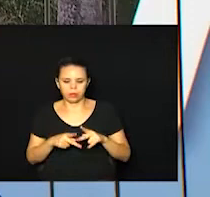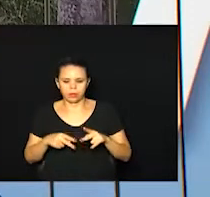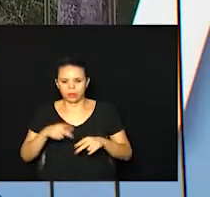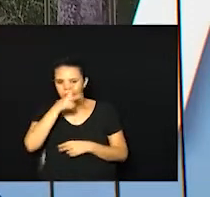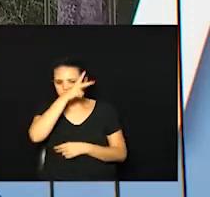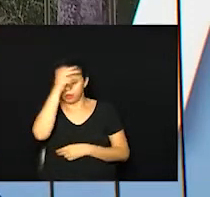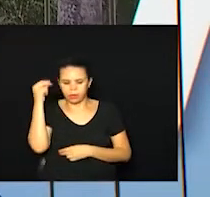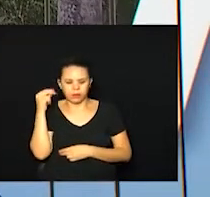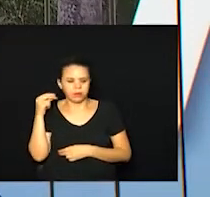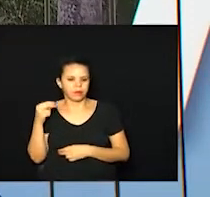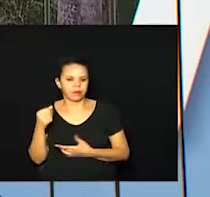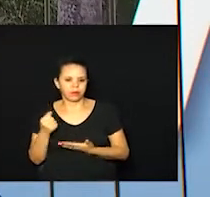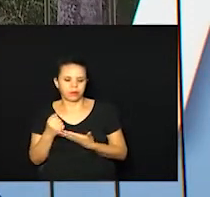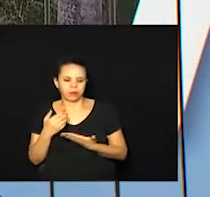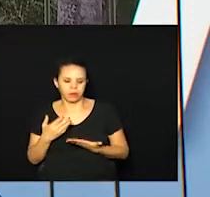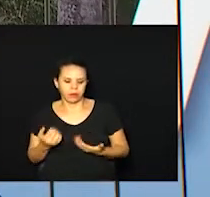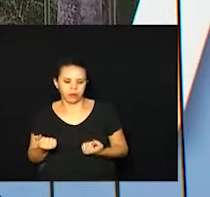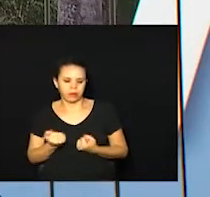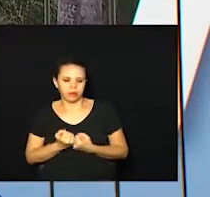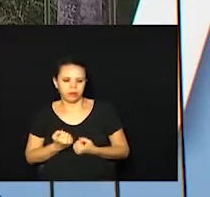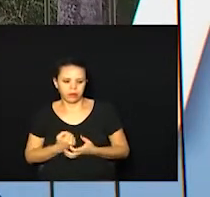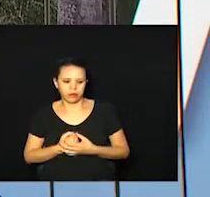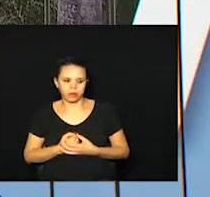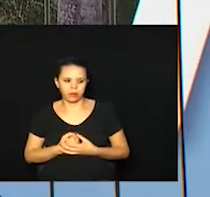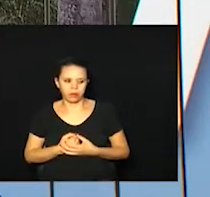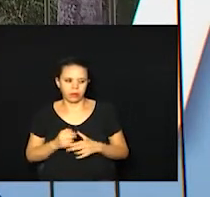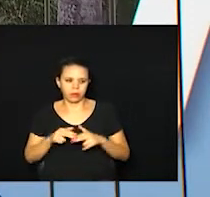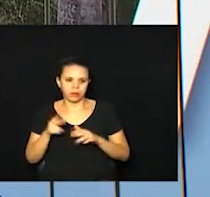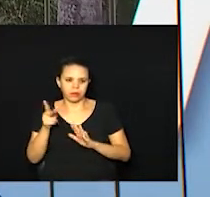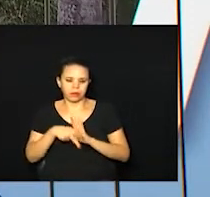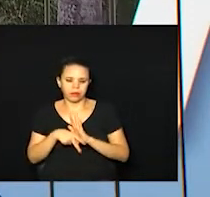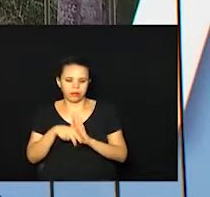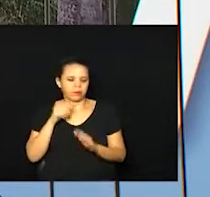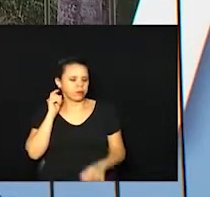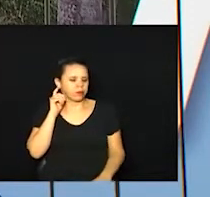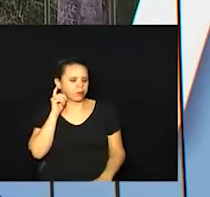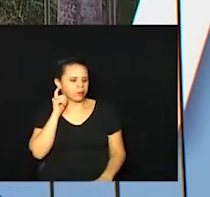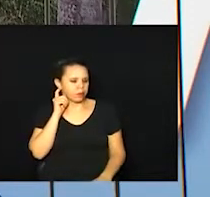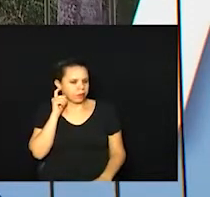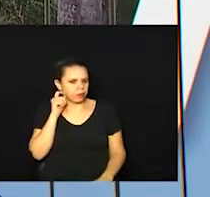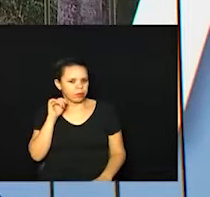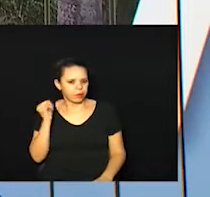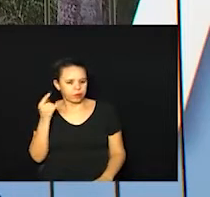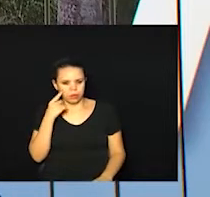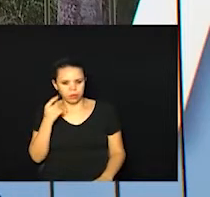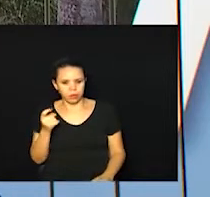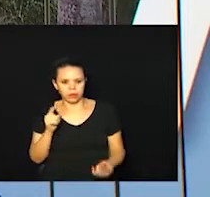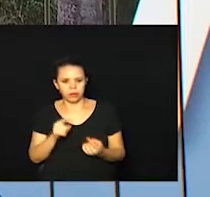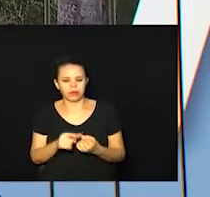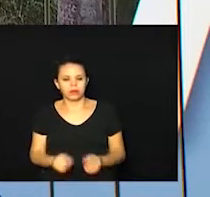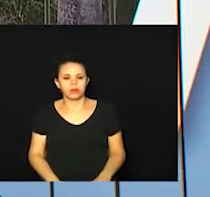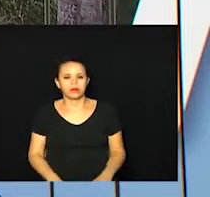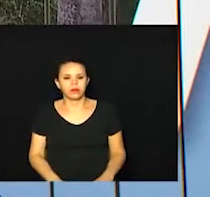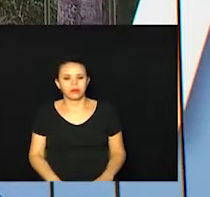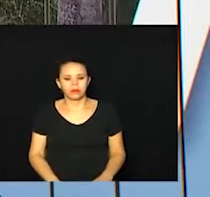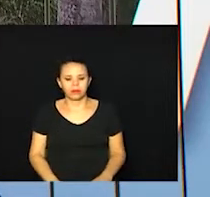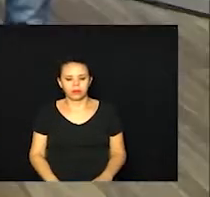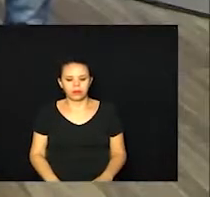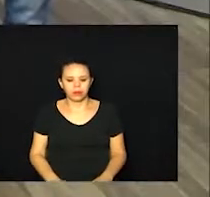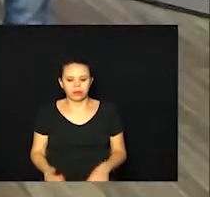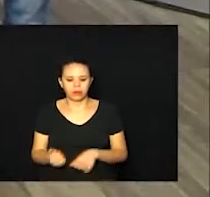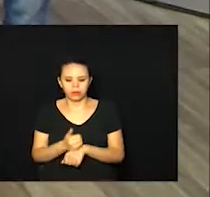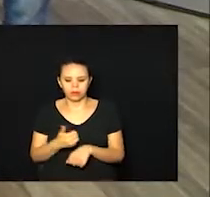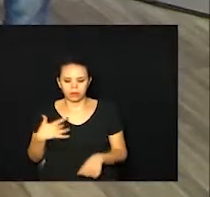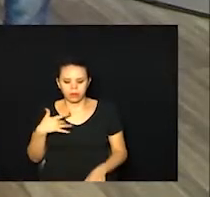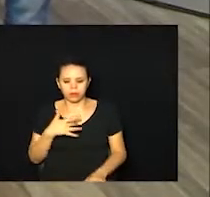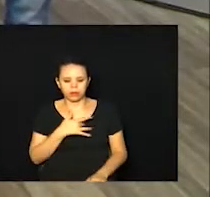Executivo Municipal, né? E, portanto, o projeto foi com essa intenção. Vereador, ainda na área da